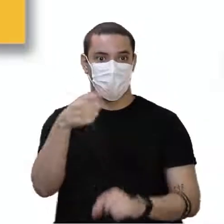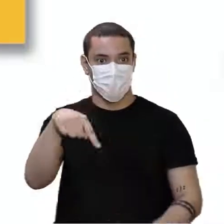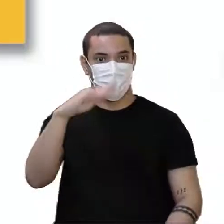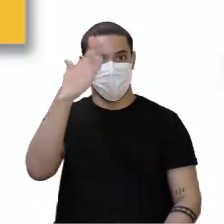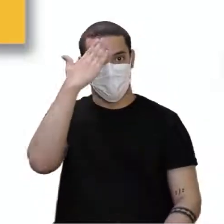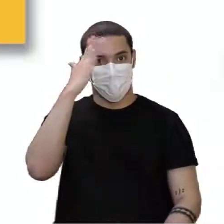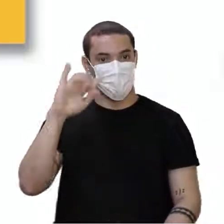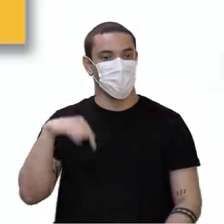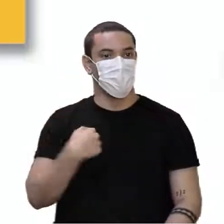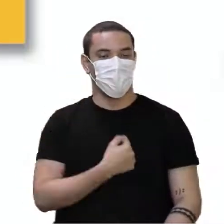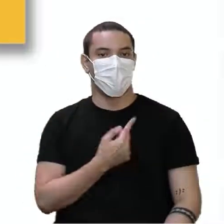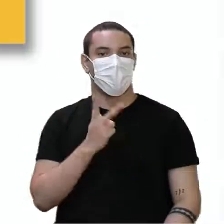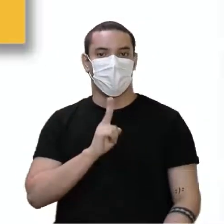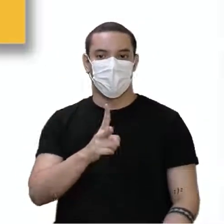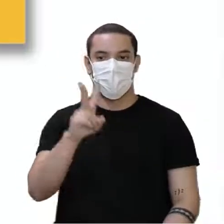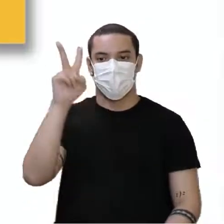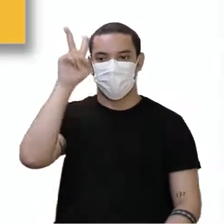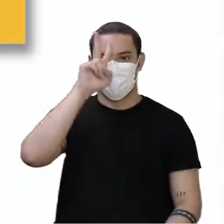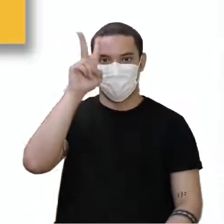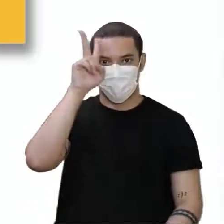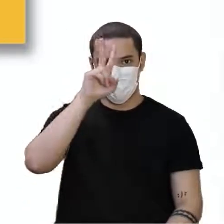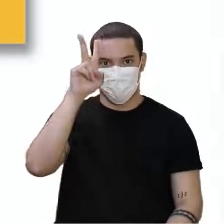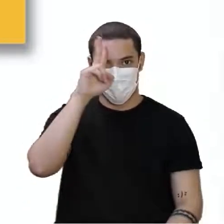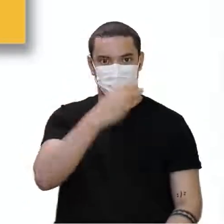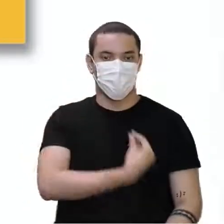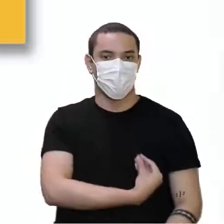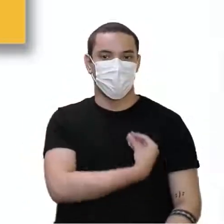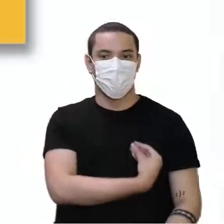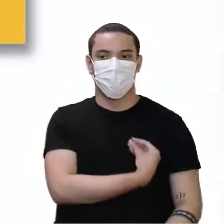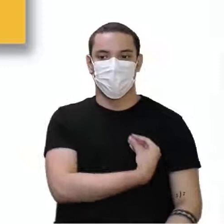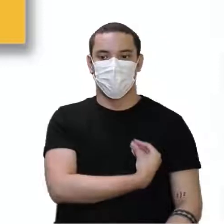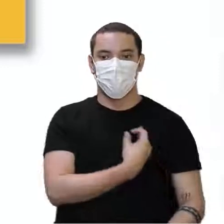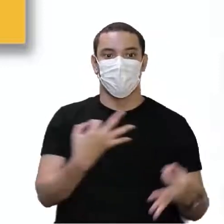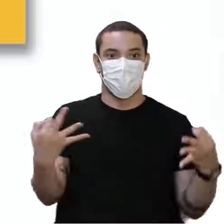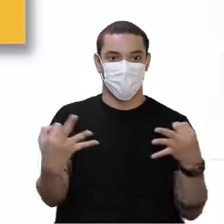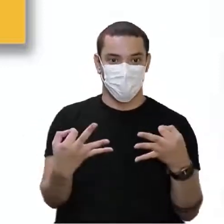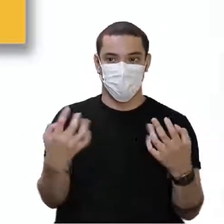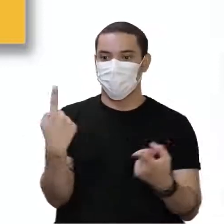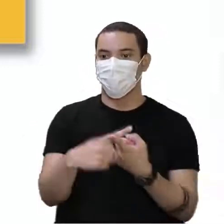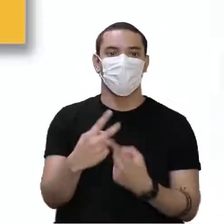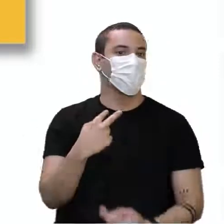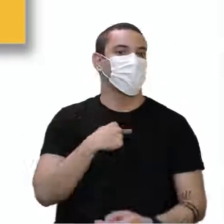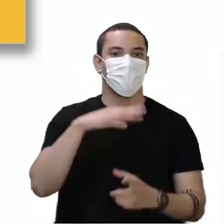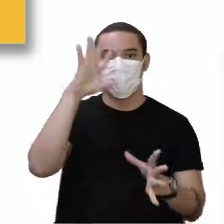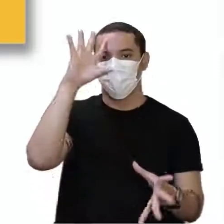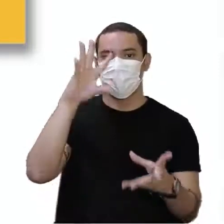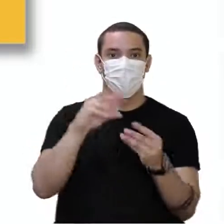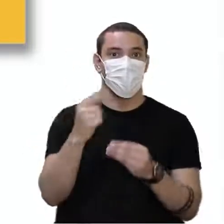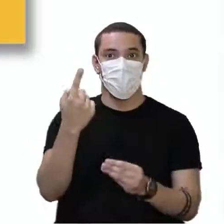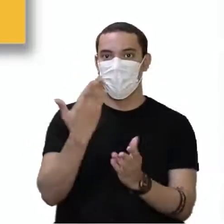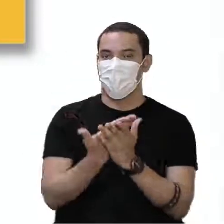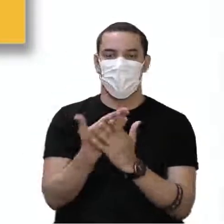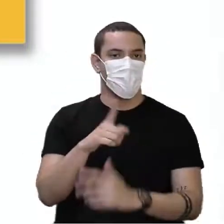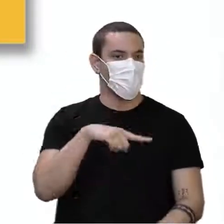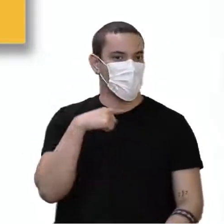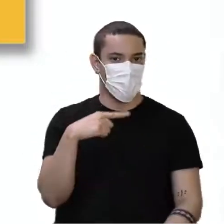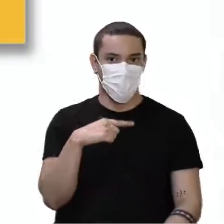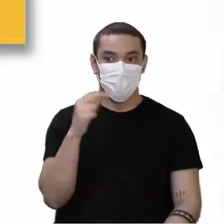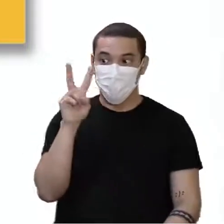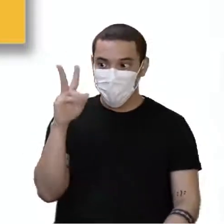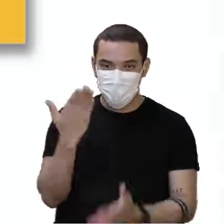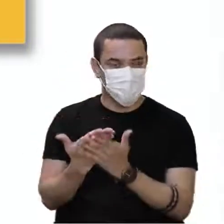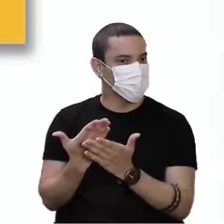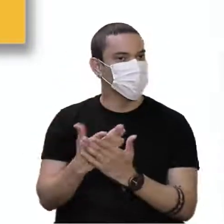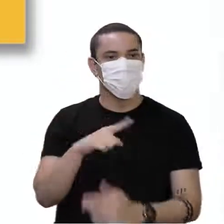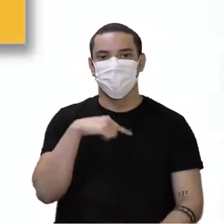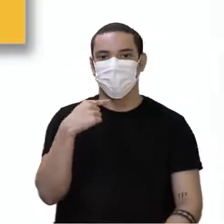vamos continuar com a história do Present Perfect. Porque ele não pode ser resumido em apenas uma aula e também nem apenas em duas